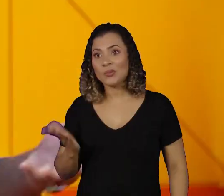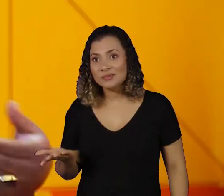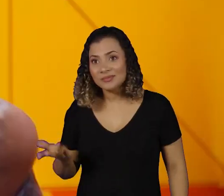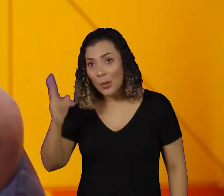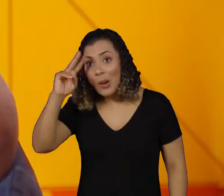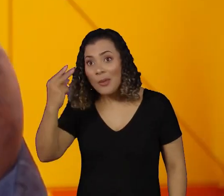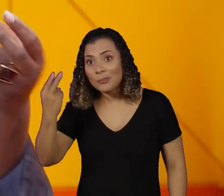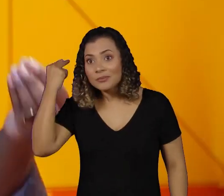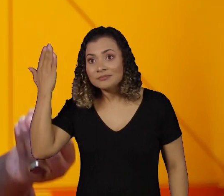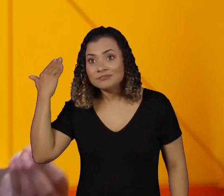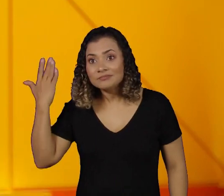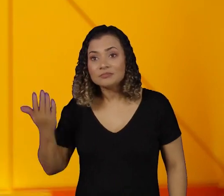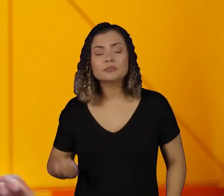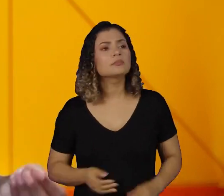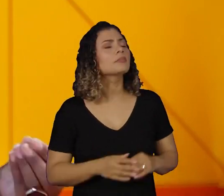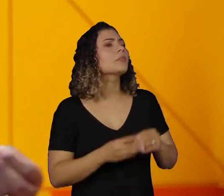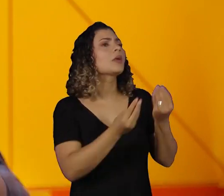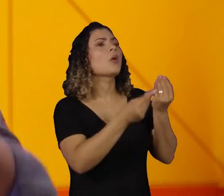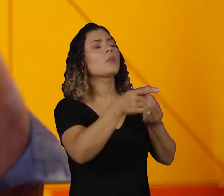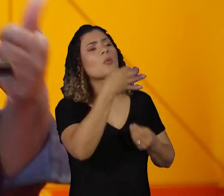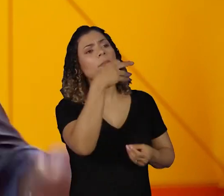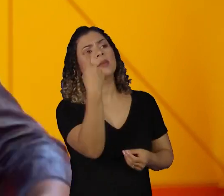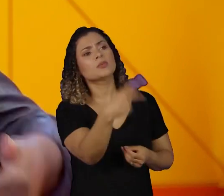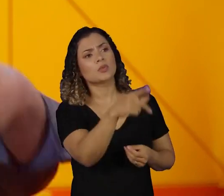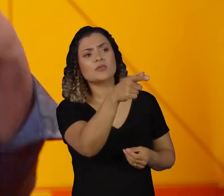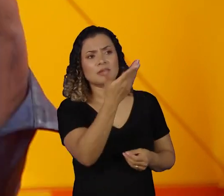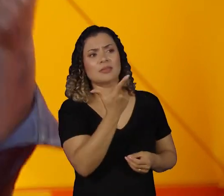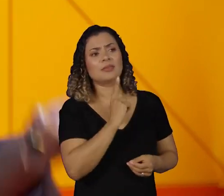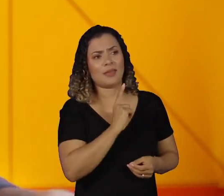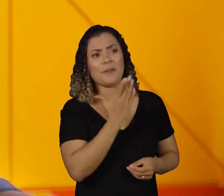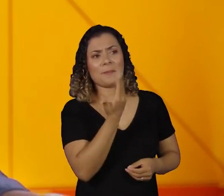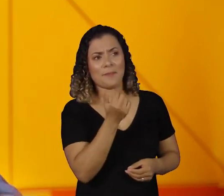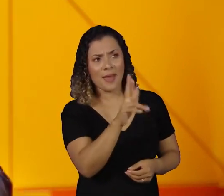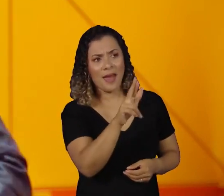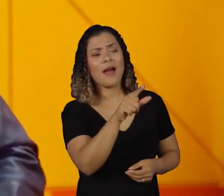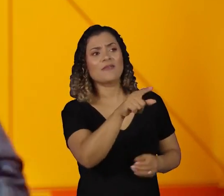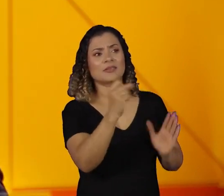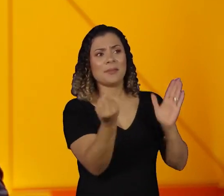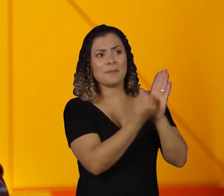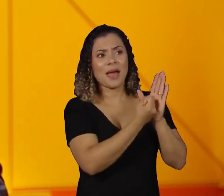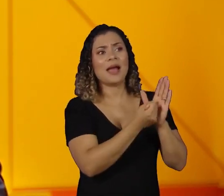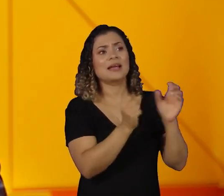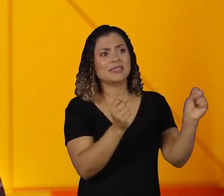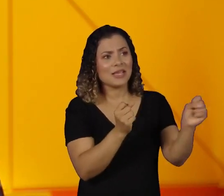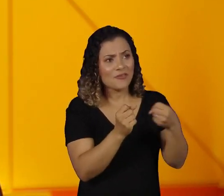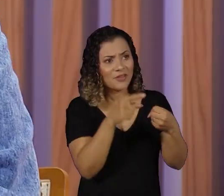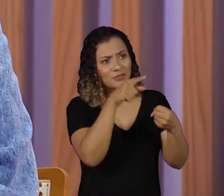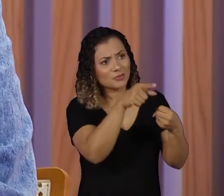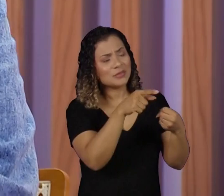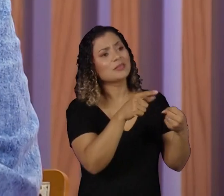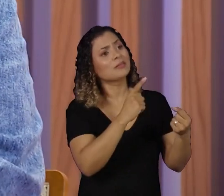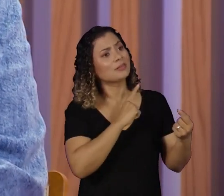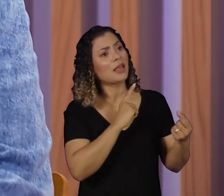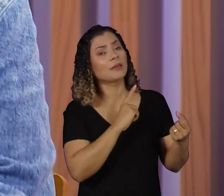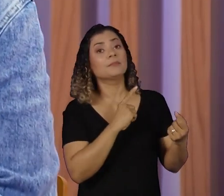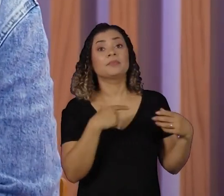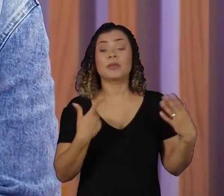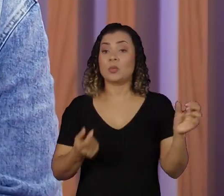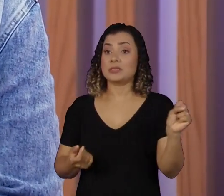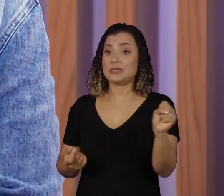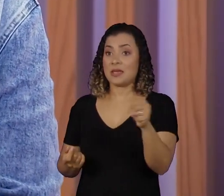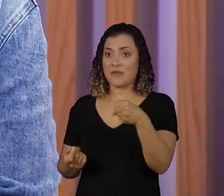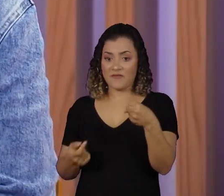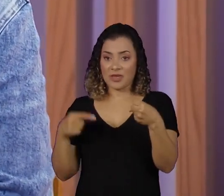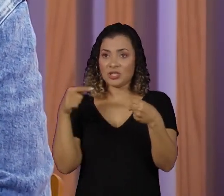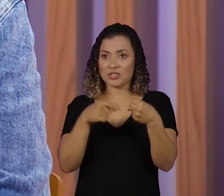Leandro, como que é essa construção para você? Você que tem o bar, que tem a marca de cerveja. Então, a cerveja artesanal, ela tem